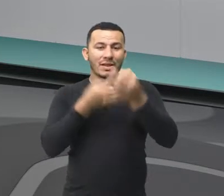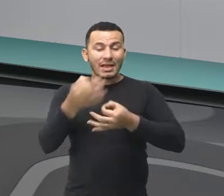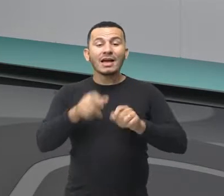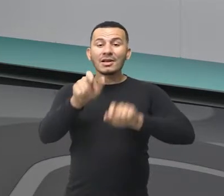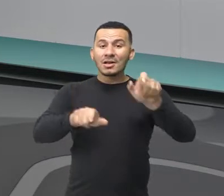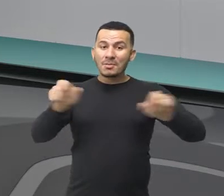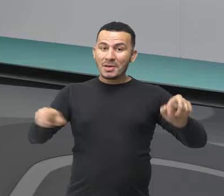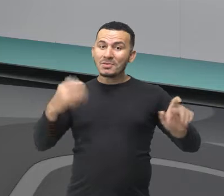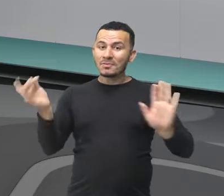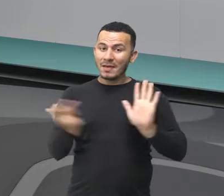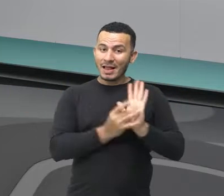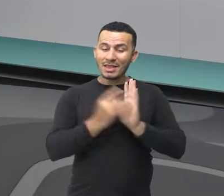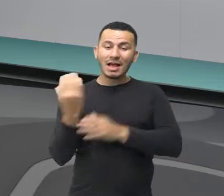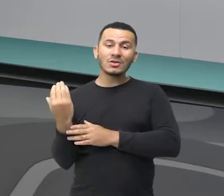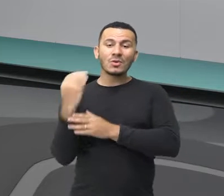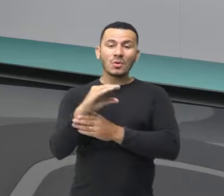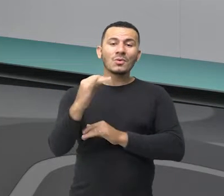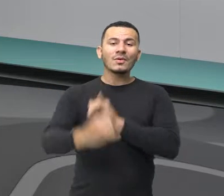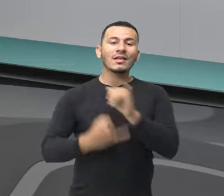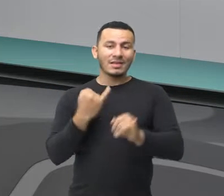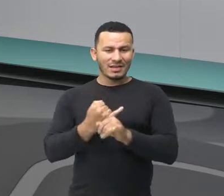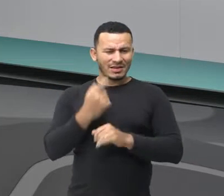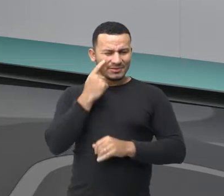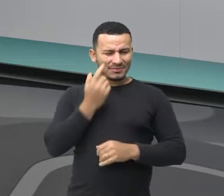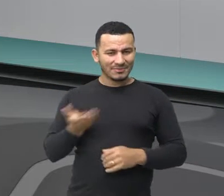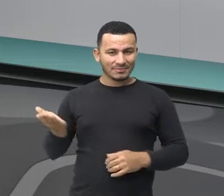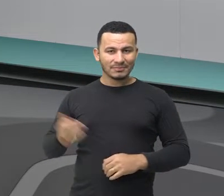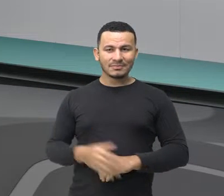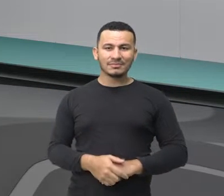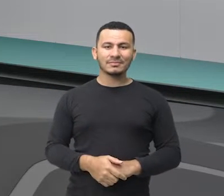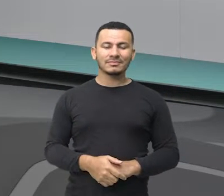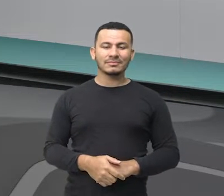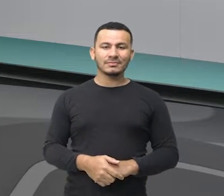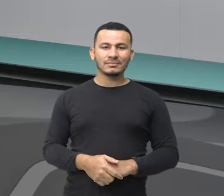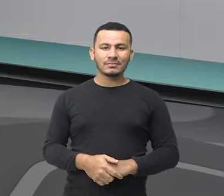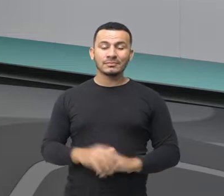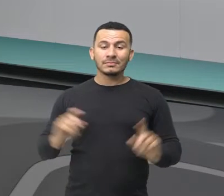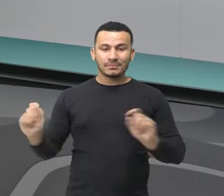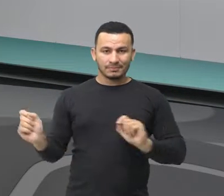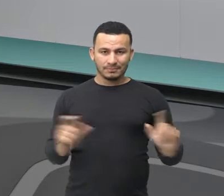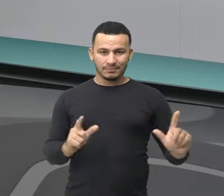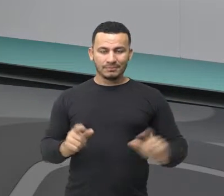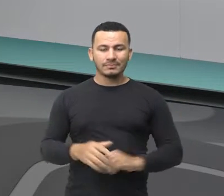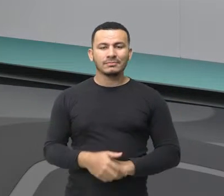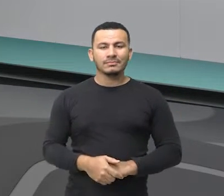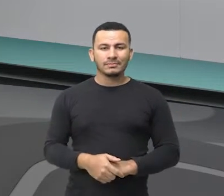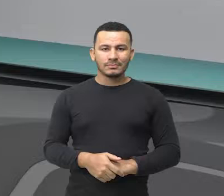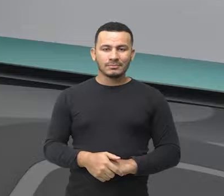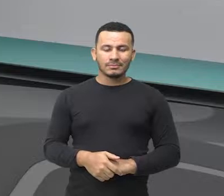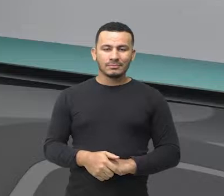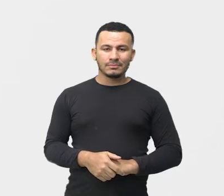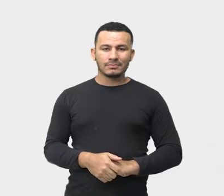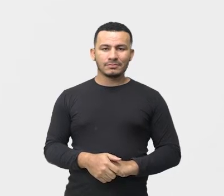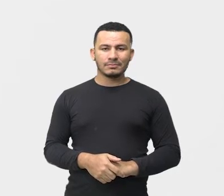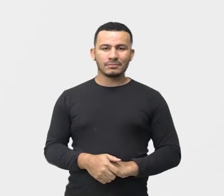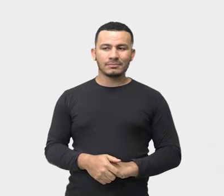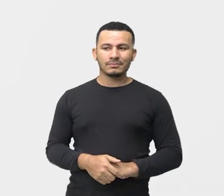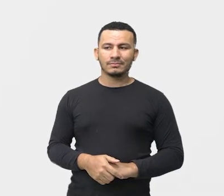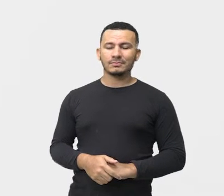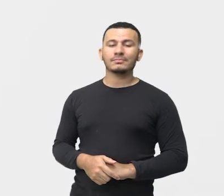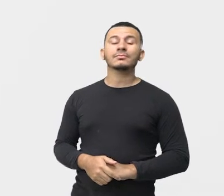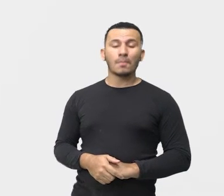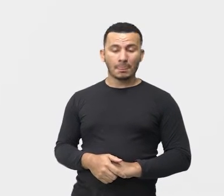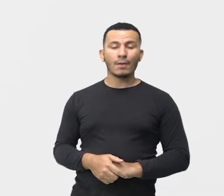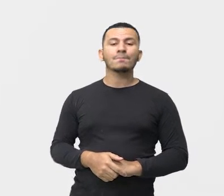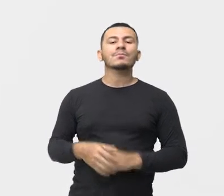pessoas efetivamente registraram na internet. Olhem só. Vamos aí à nossa primeira cartela? Olhem aí.